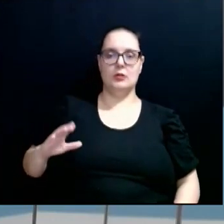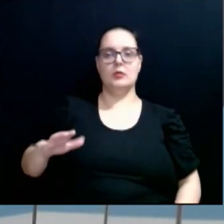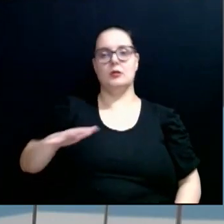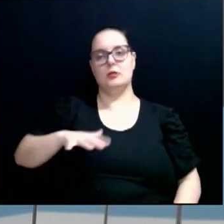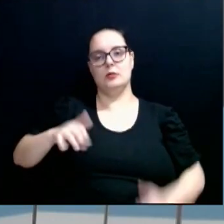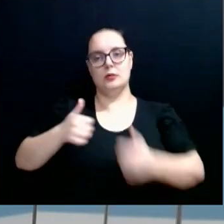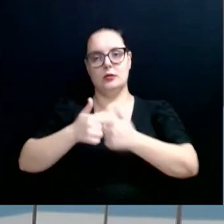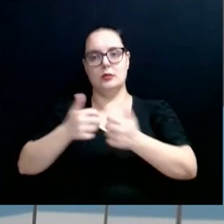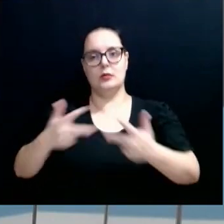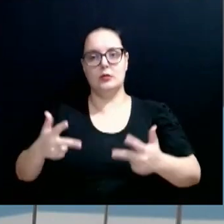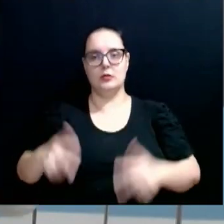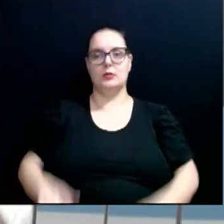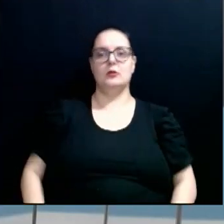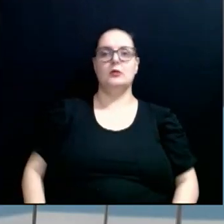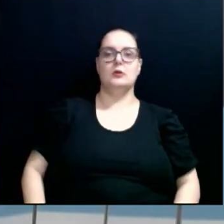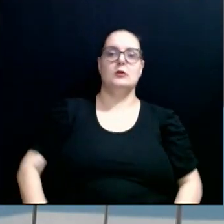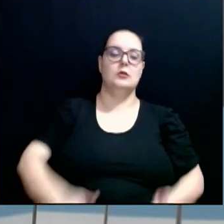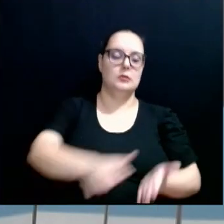da sinalização,